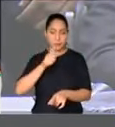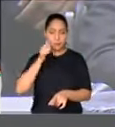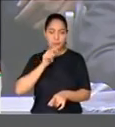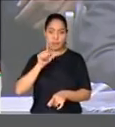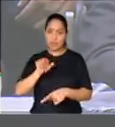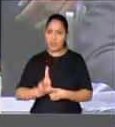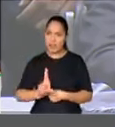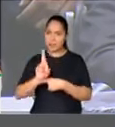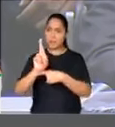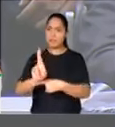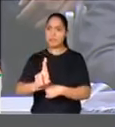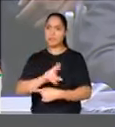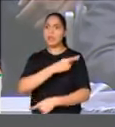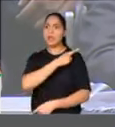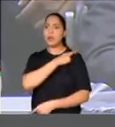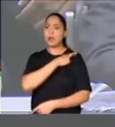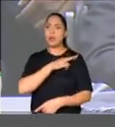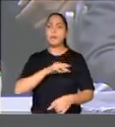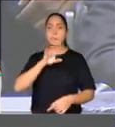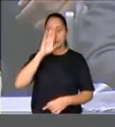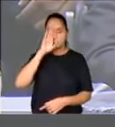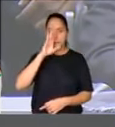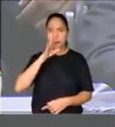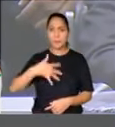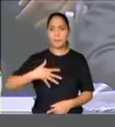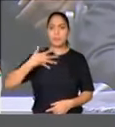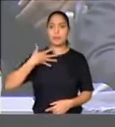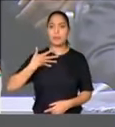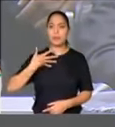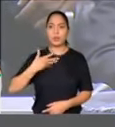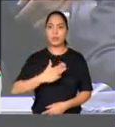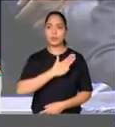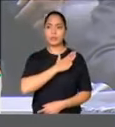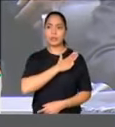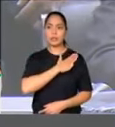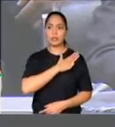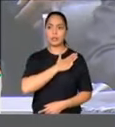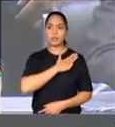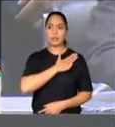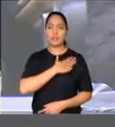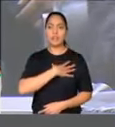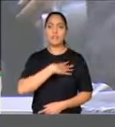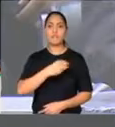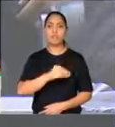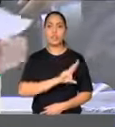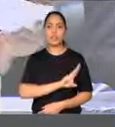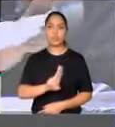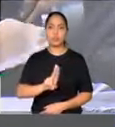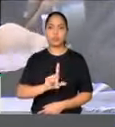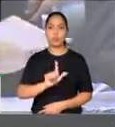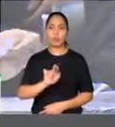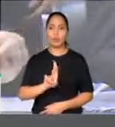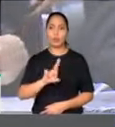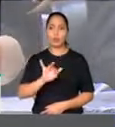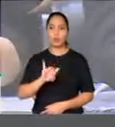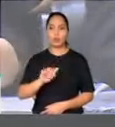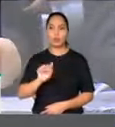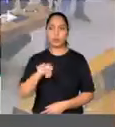aqui representando um dos homenageados, Luiz Inácio Lula da Silva, sua filha Lurian Silva.